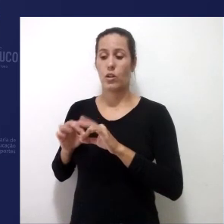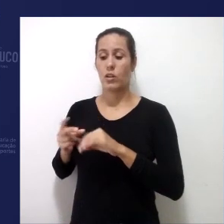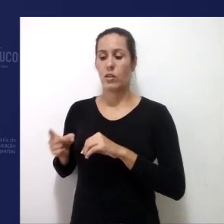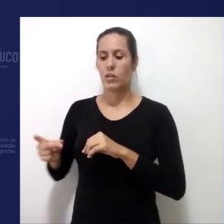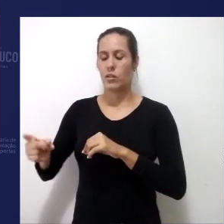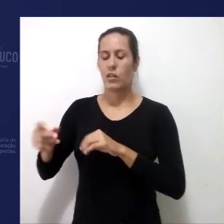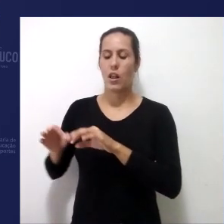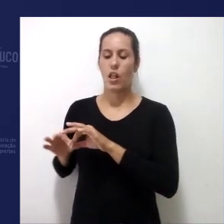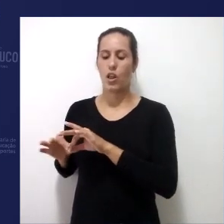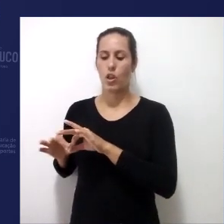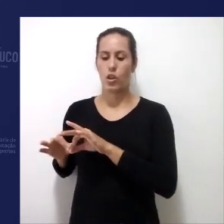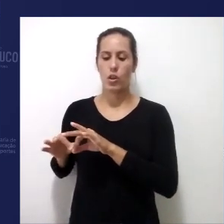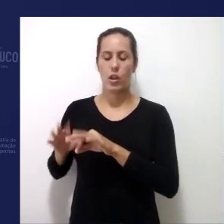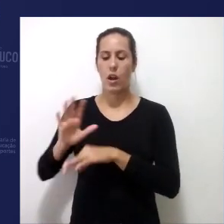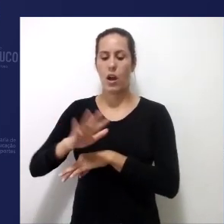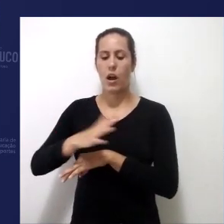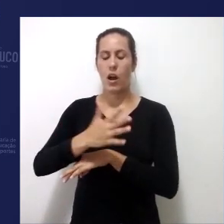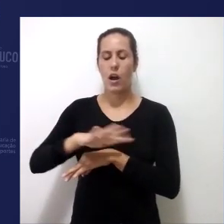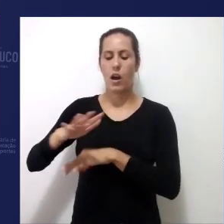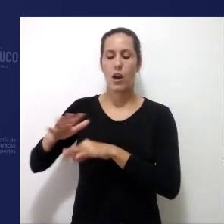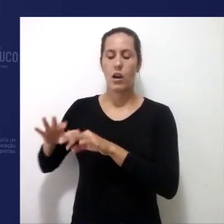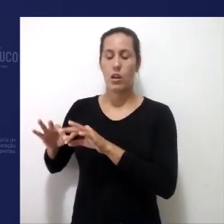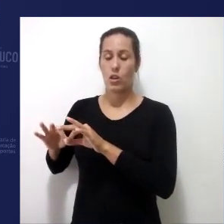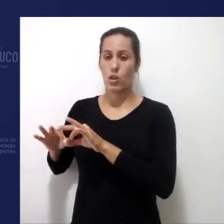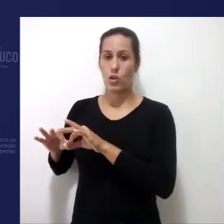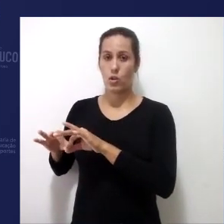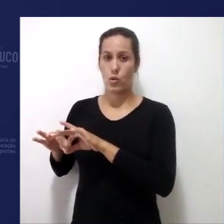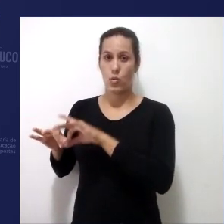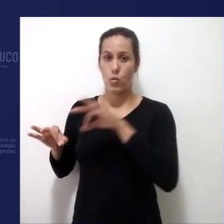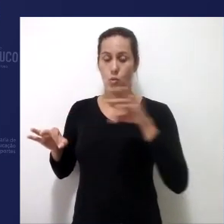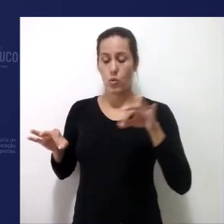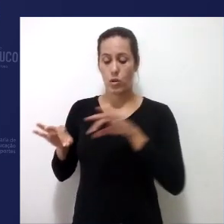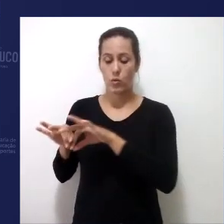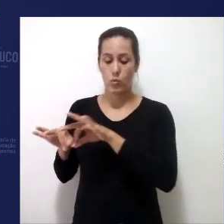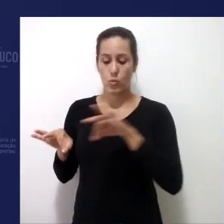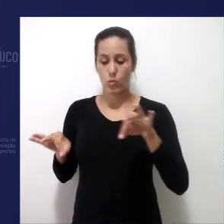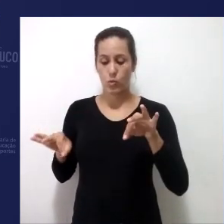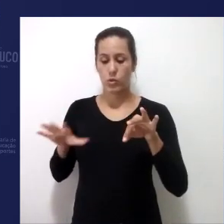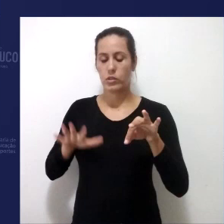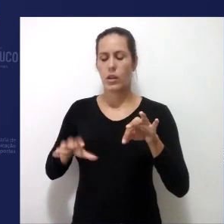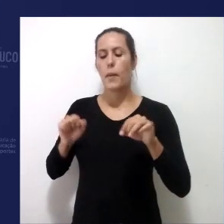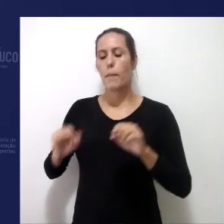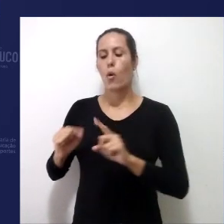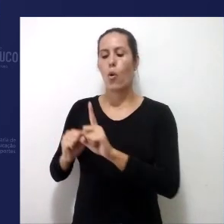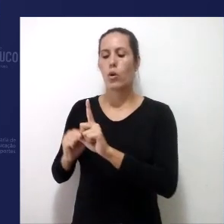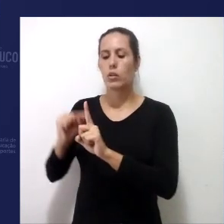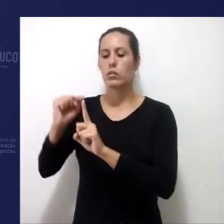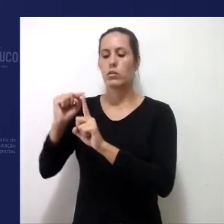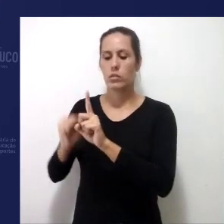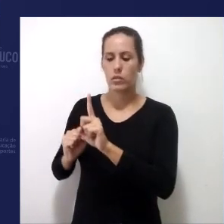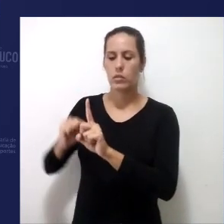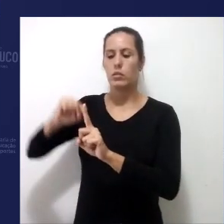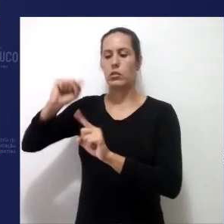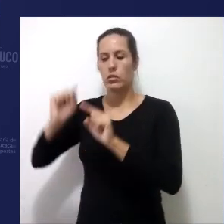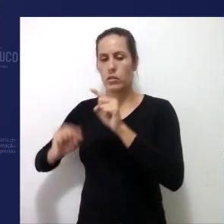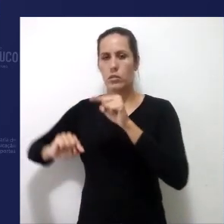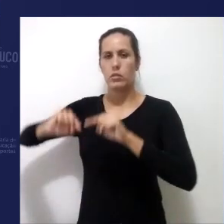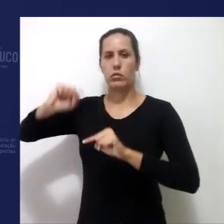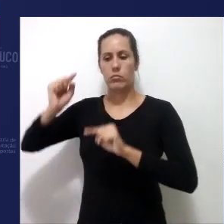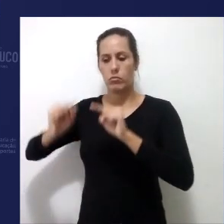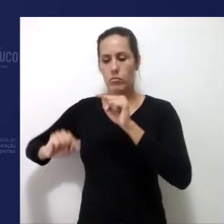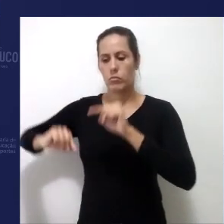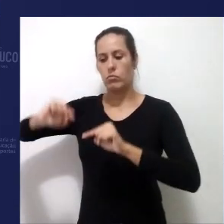a gente já vai para a questão da continentalidade, né? O que é que acontece? Existe uma grande variação aí